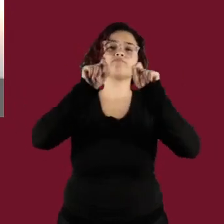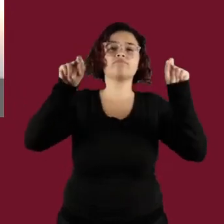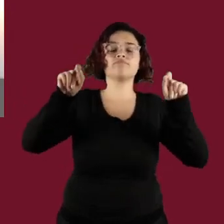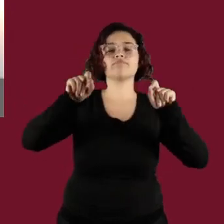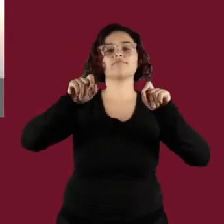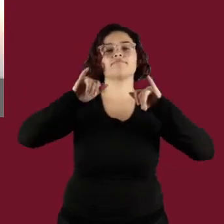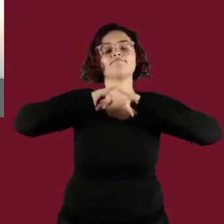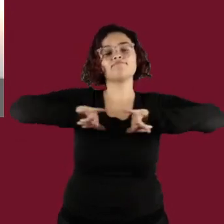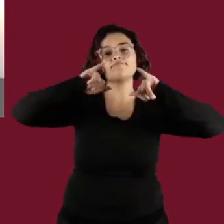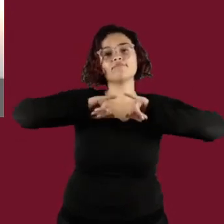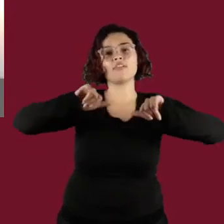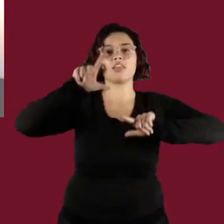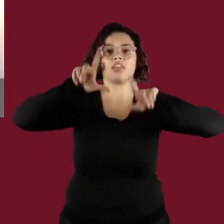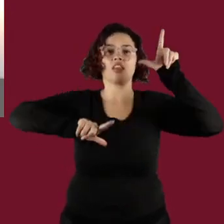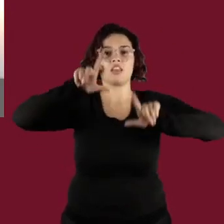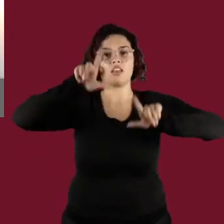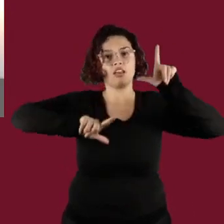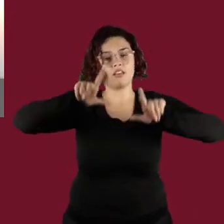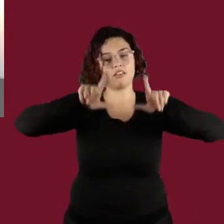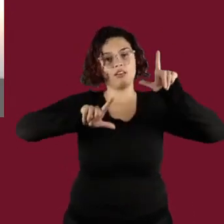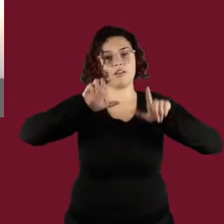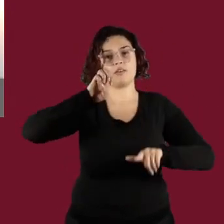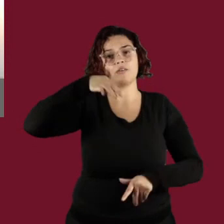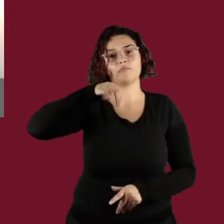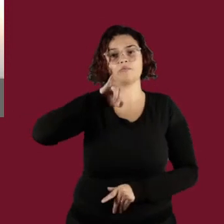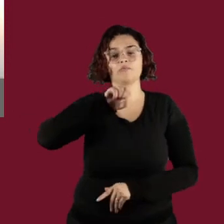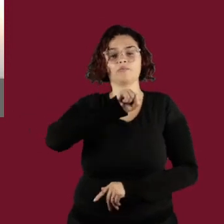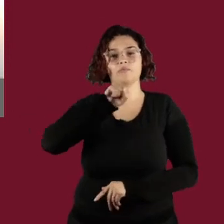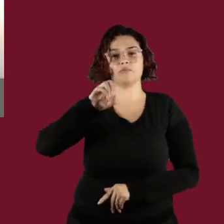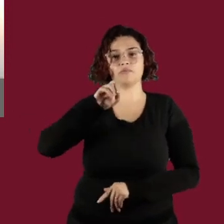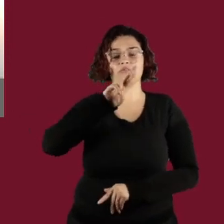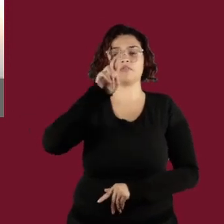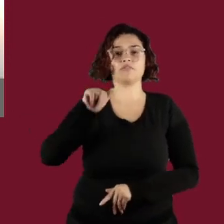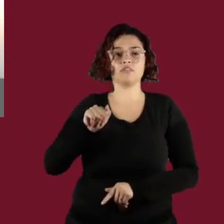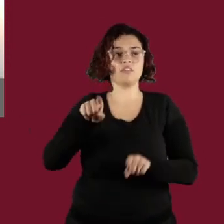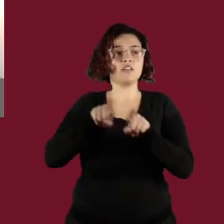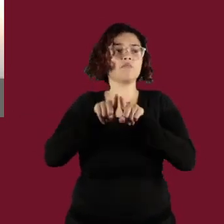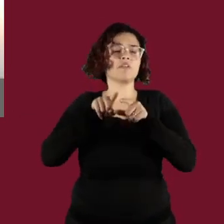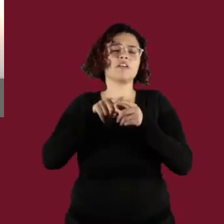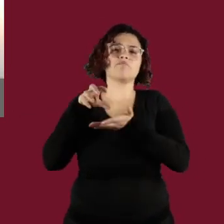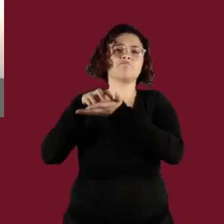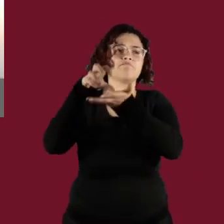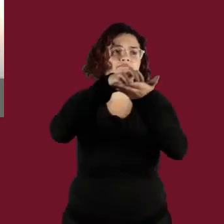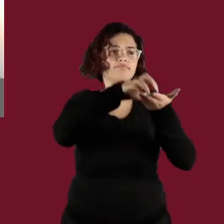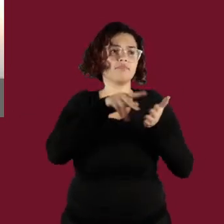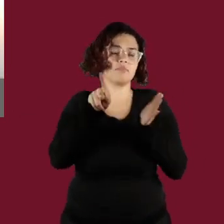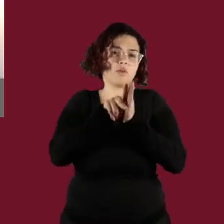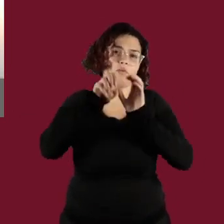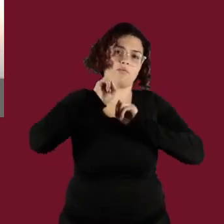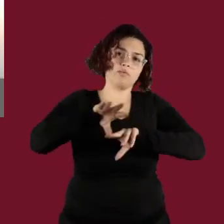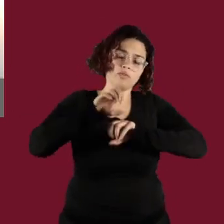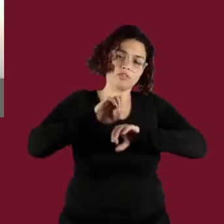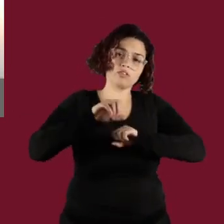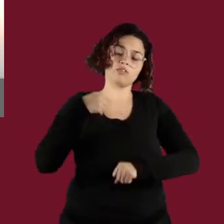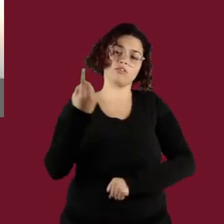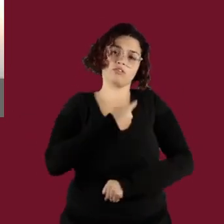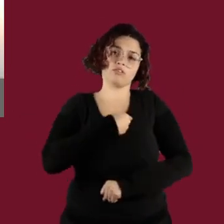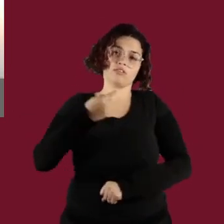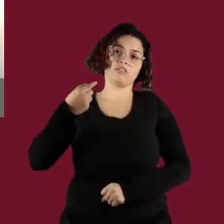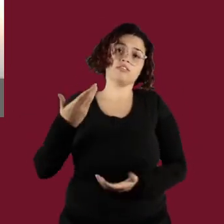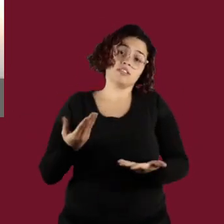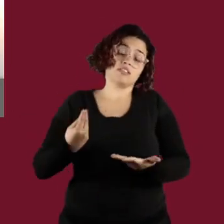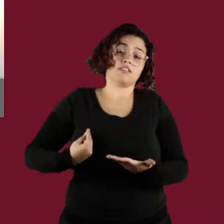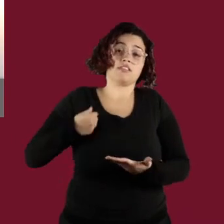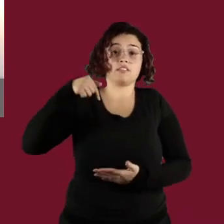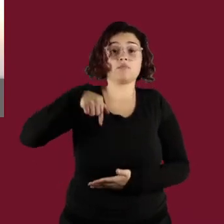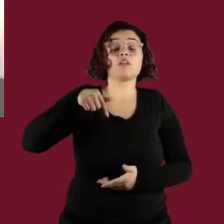não é? Com também organizações educativas, enfim. E nós existimos aqui diretamente da sede das Nações Unidas em Nova